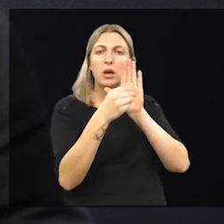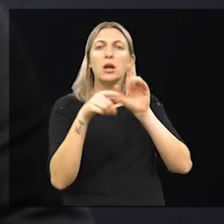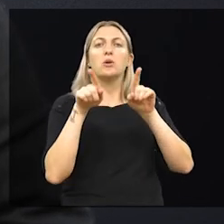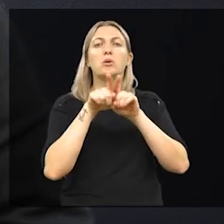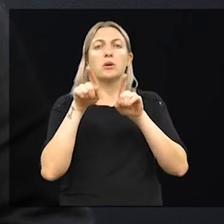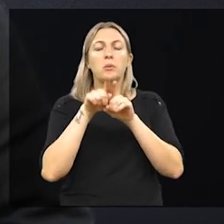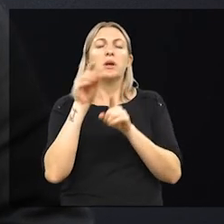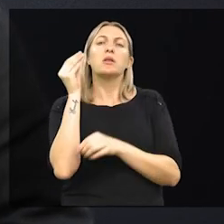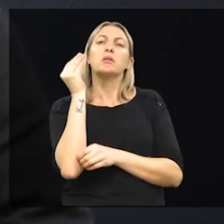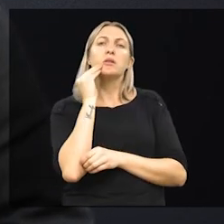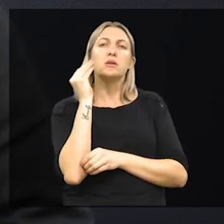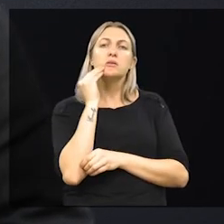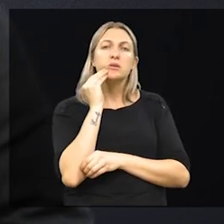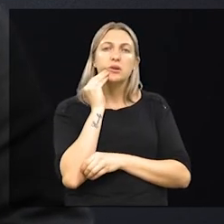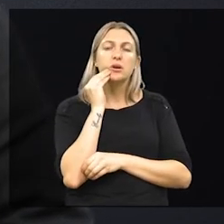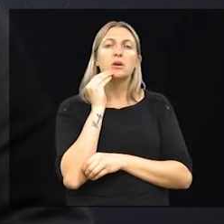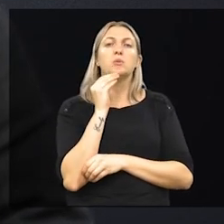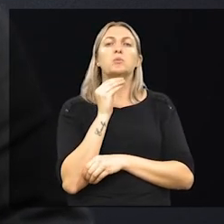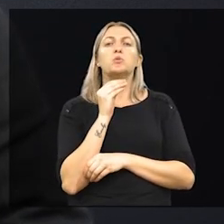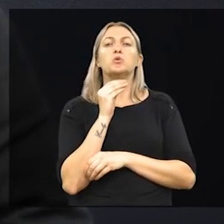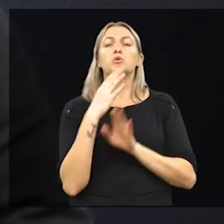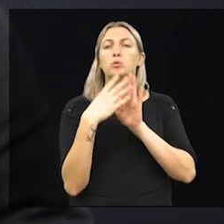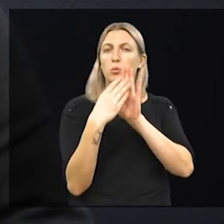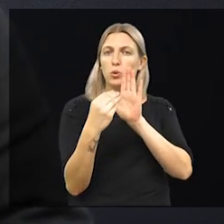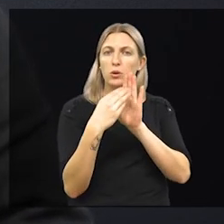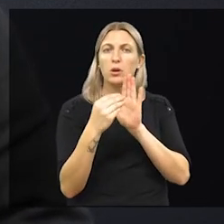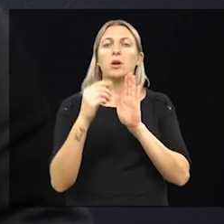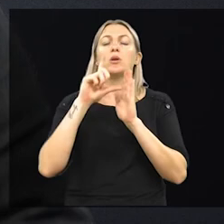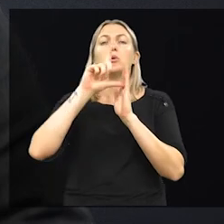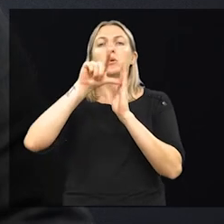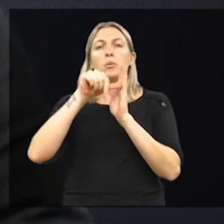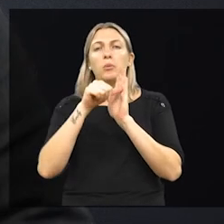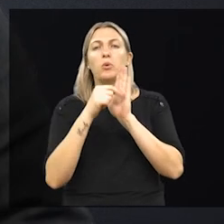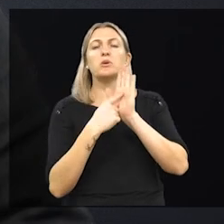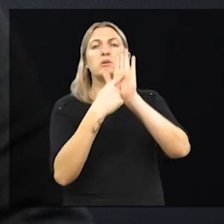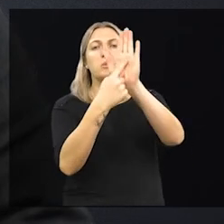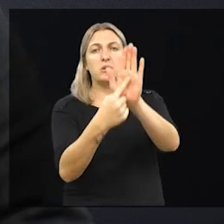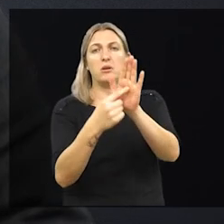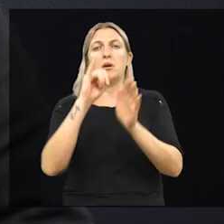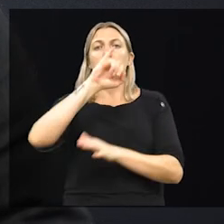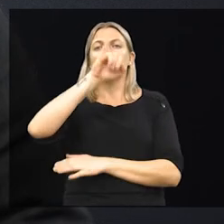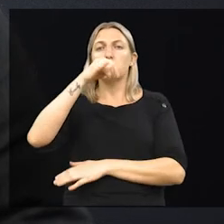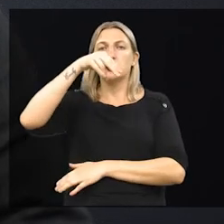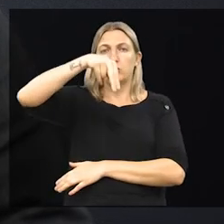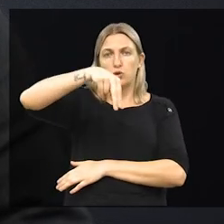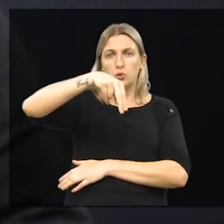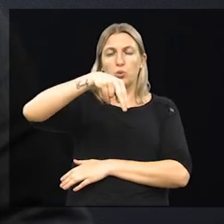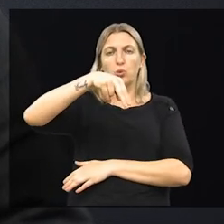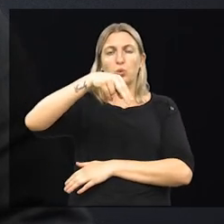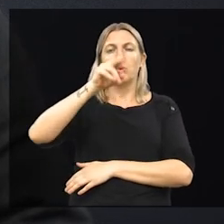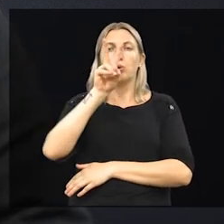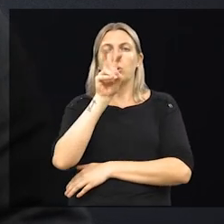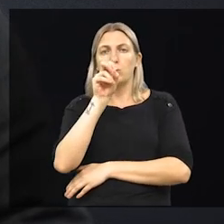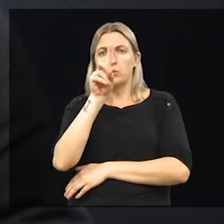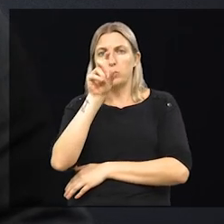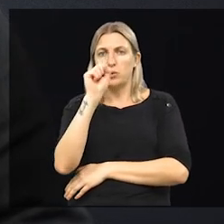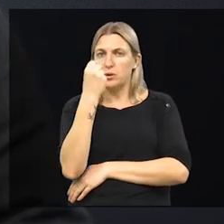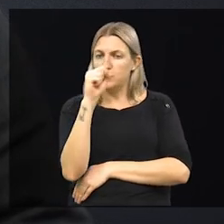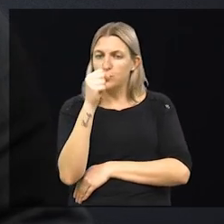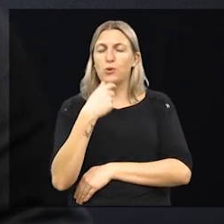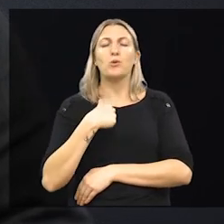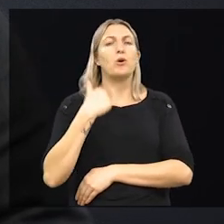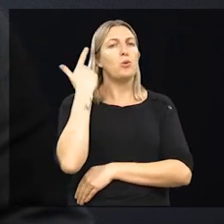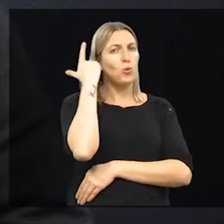e por fim foi apresentado em junho do ano passado é onde eu obtive meu título de doutor em